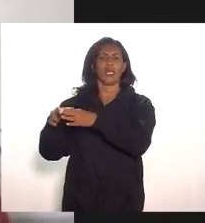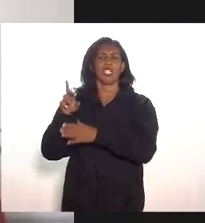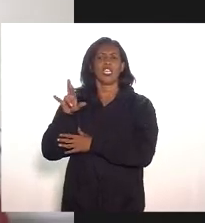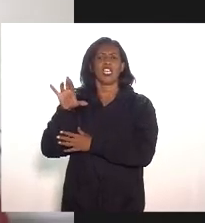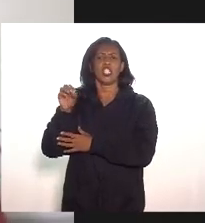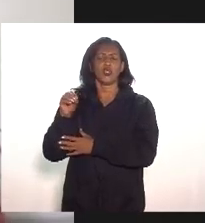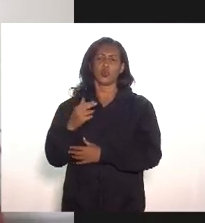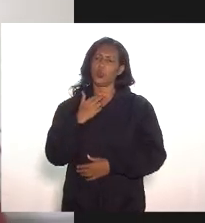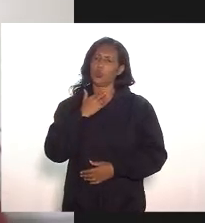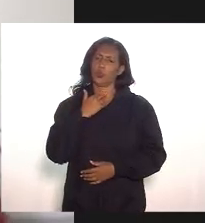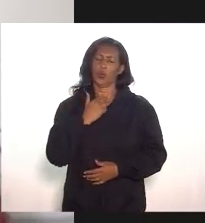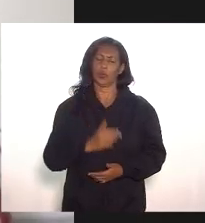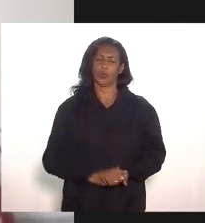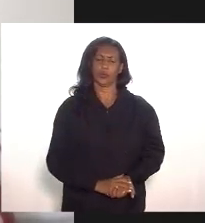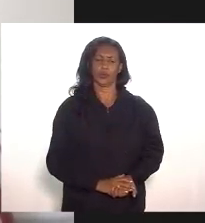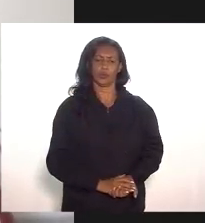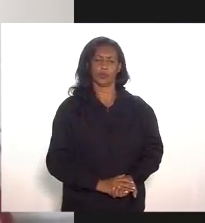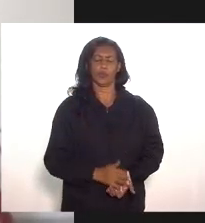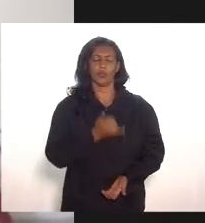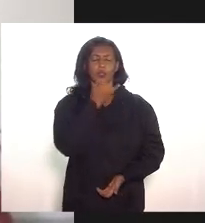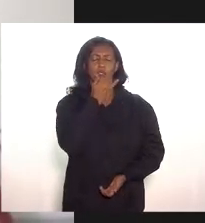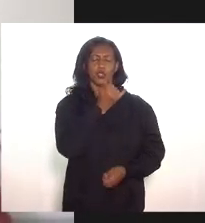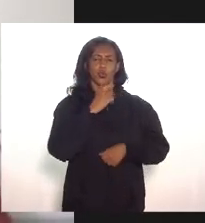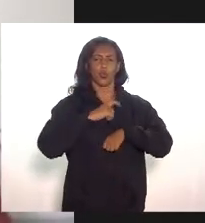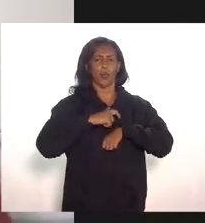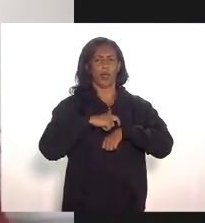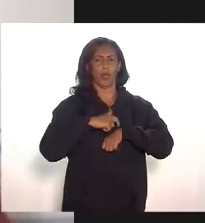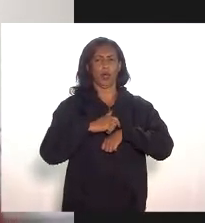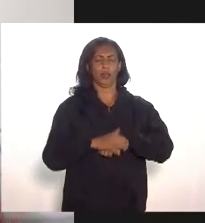presidenta. Me desculpa ter passado o horário.